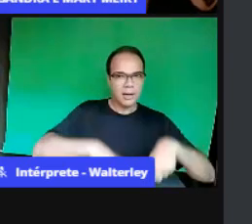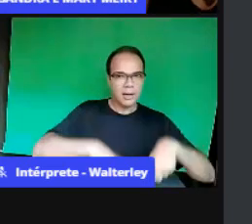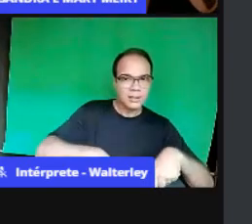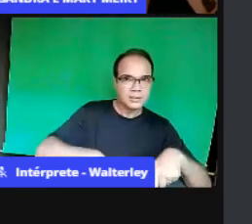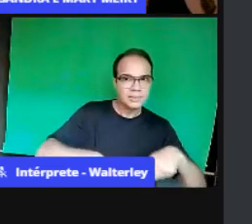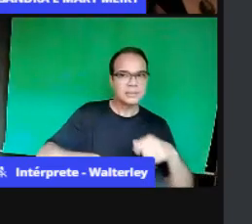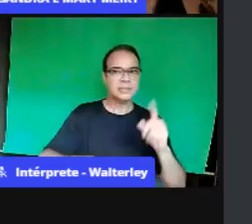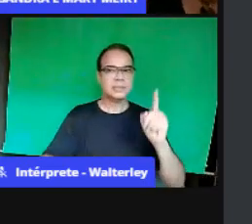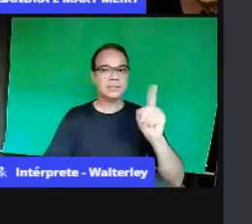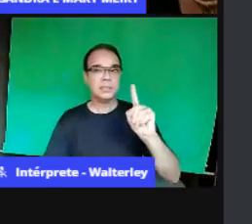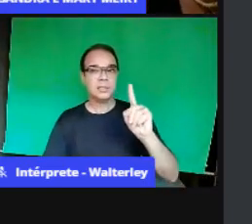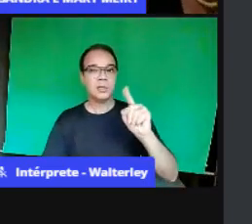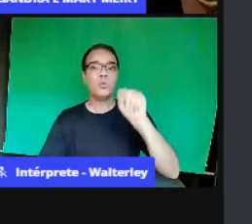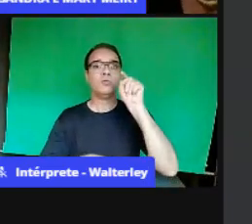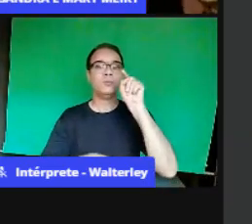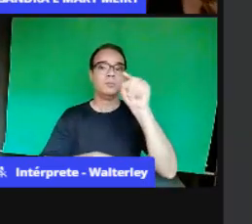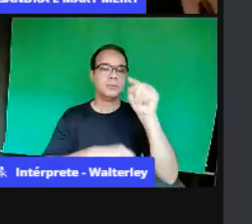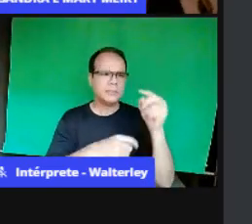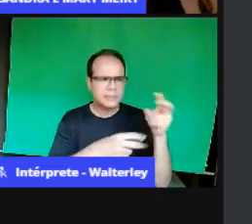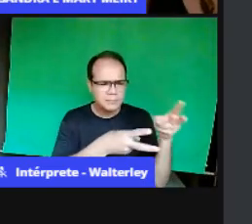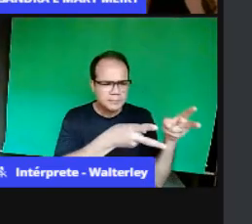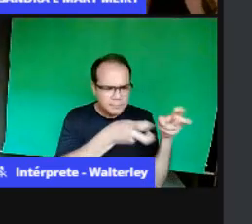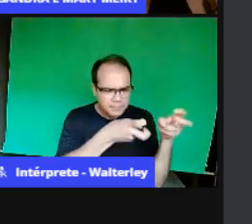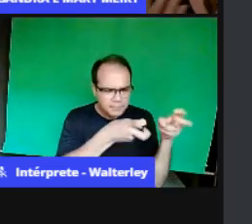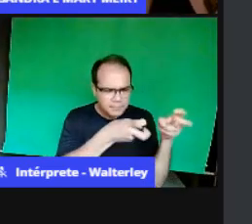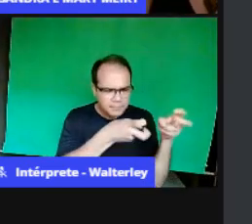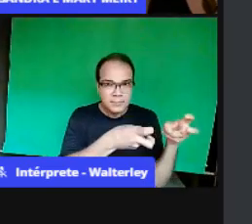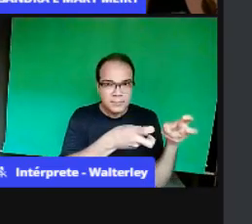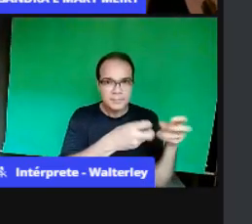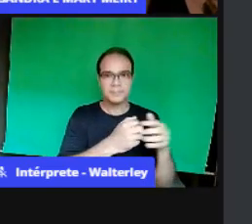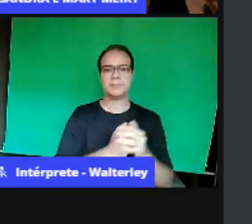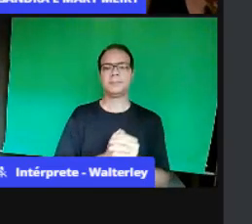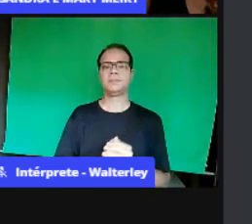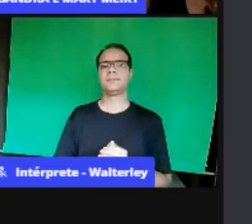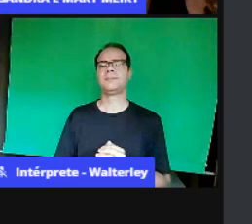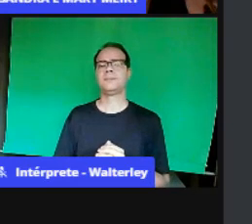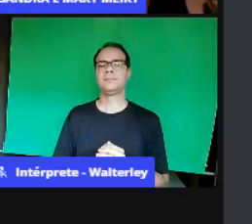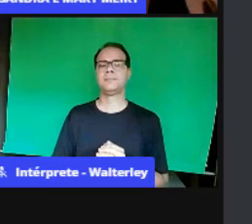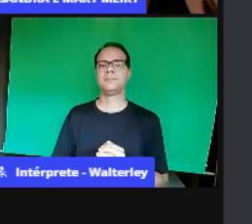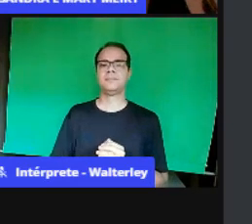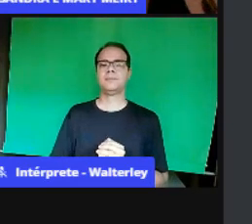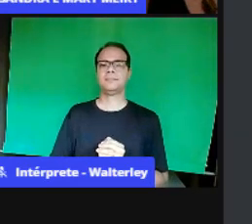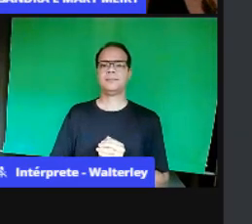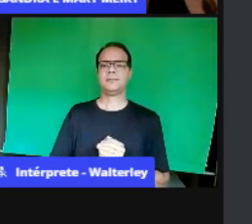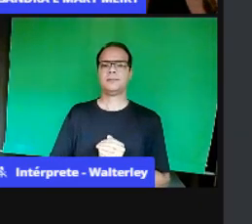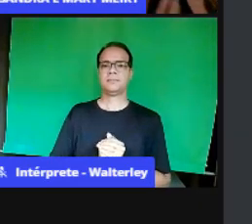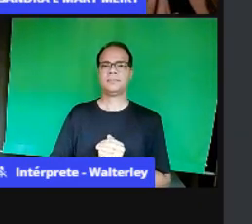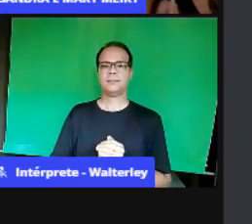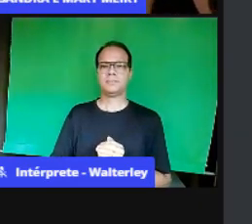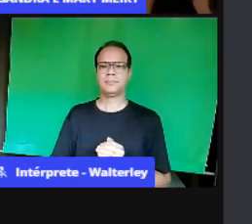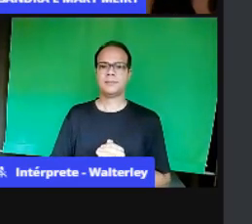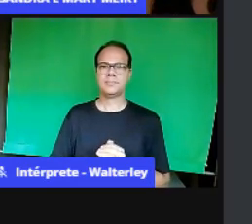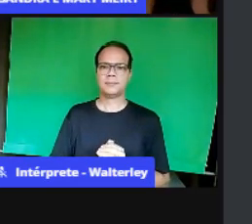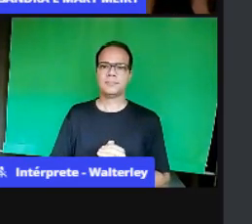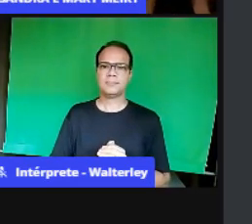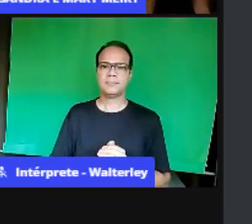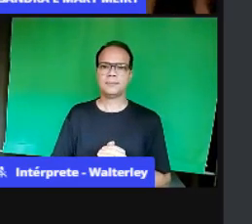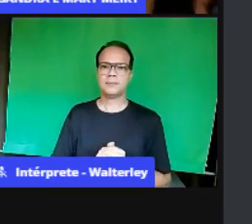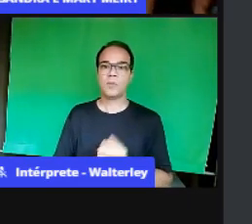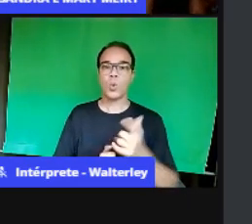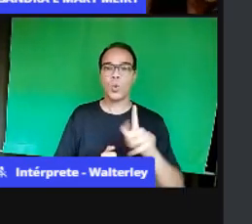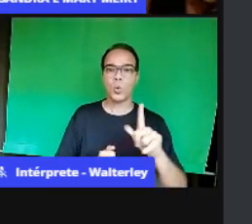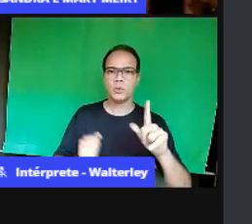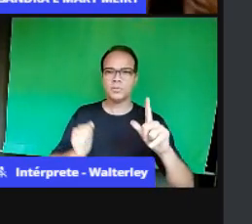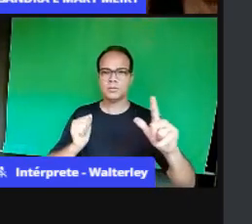leitura escrita, né? Rodando mais um pouquinho, a gente passa da leitura escrita e vai para o